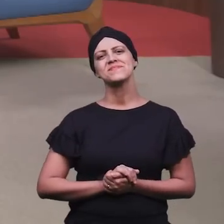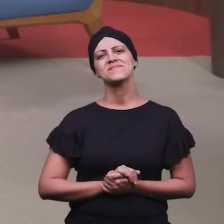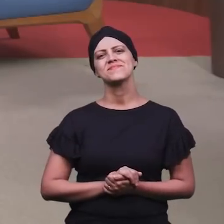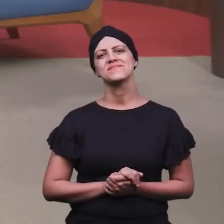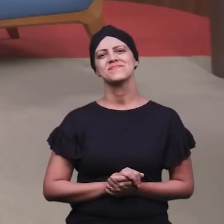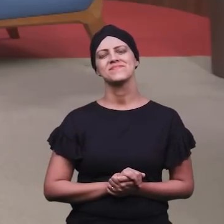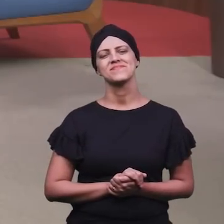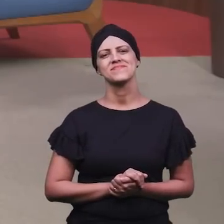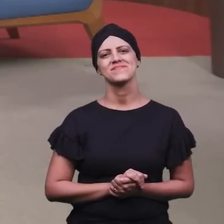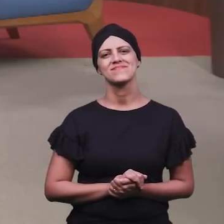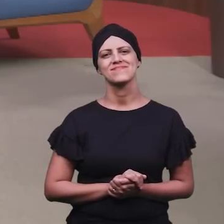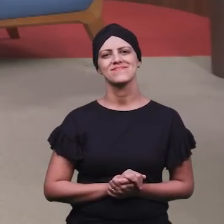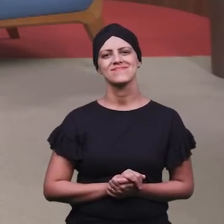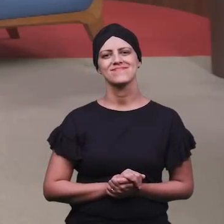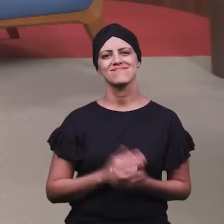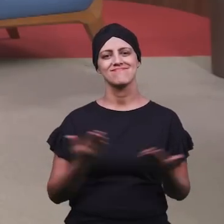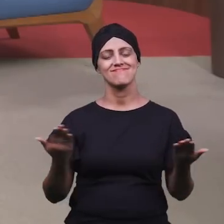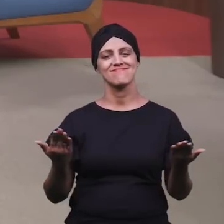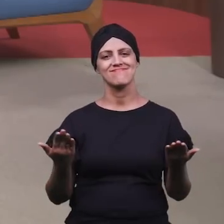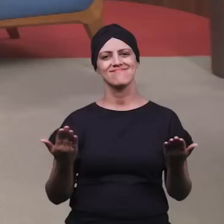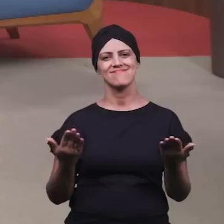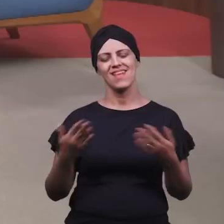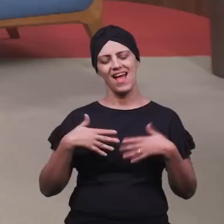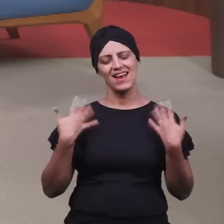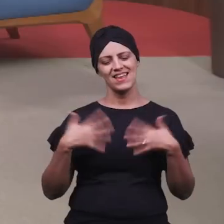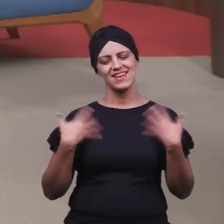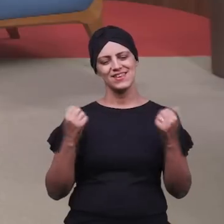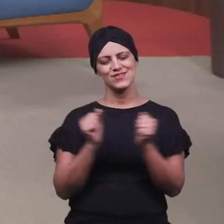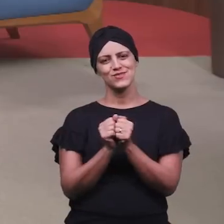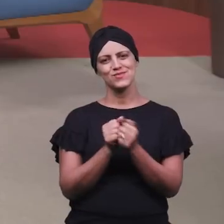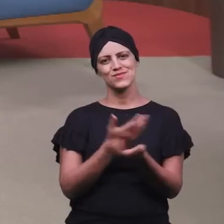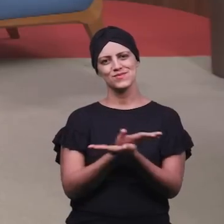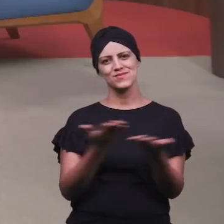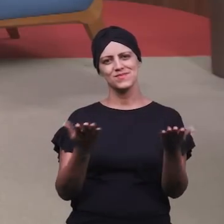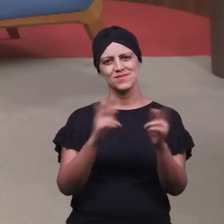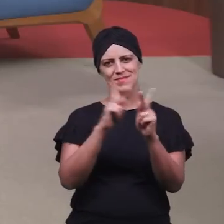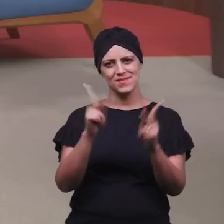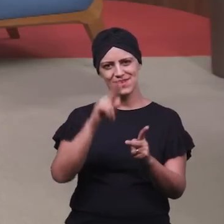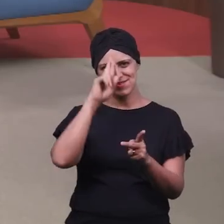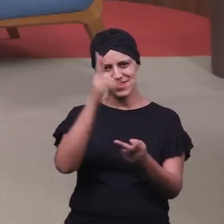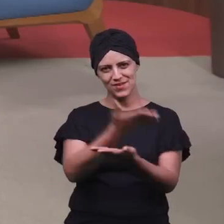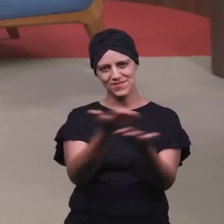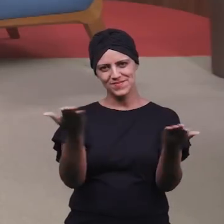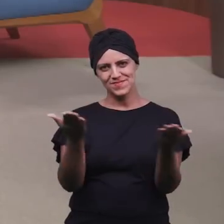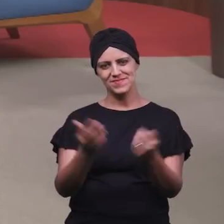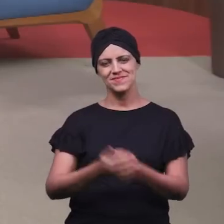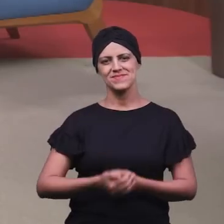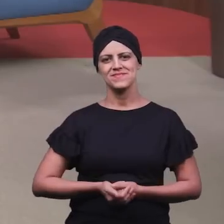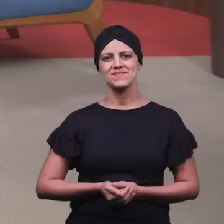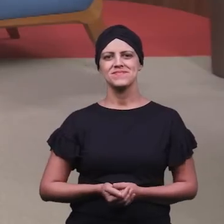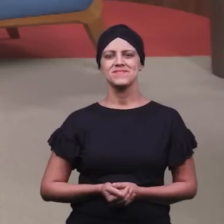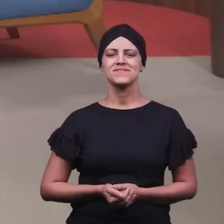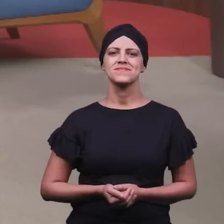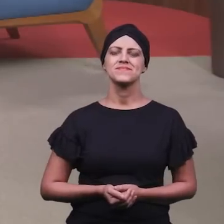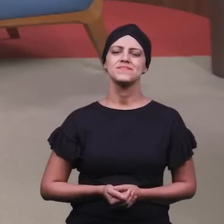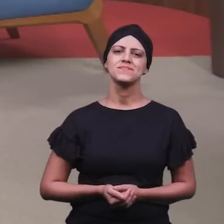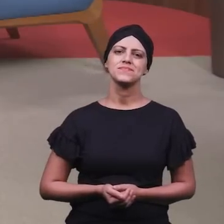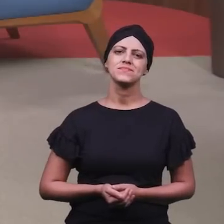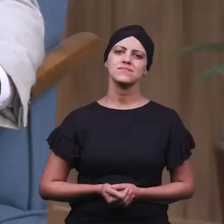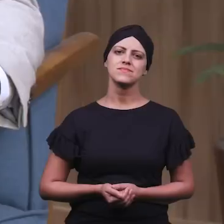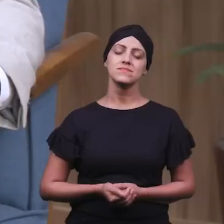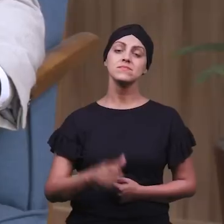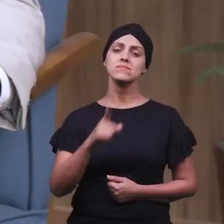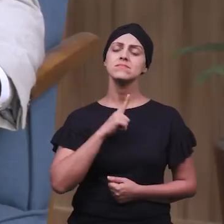Senhor. Paz do Senhor Josias, paz do Senhor pastor Ricardo Bravin, né? Com alegria tê-lo conosco aqui. A paz do Senhor a todos queridos.